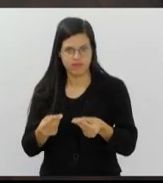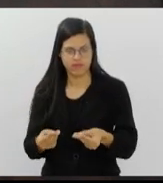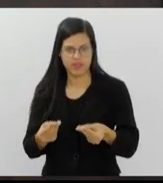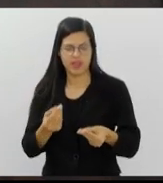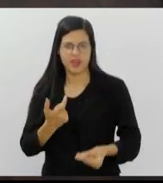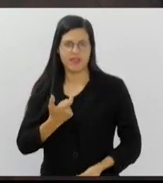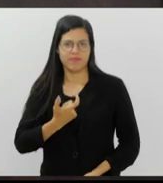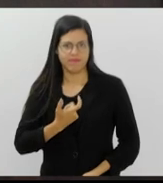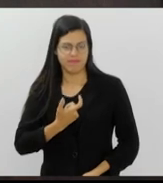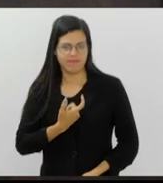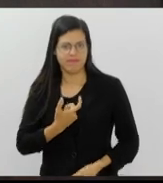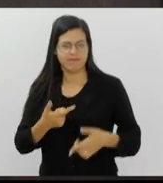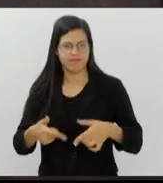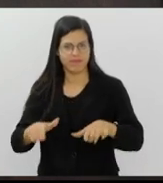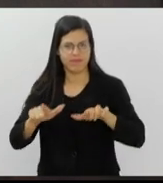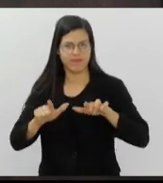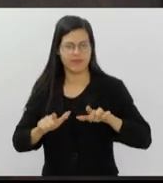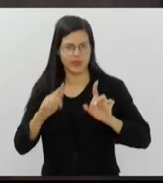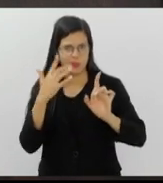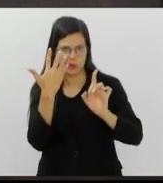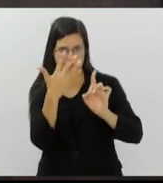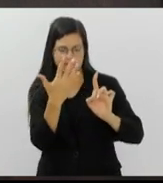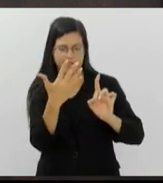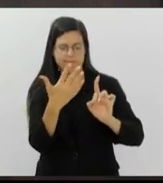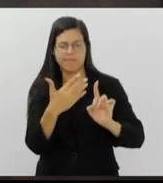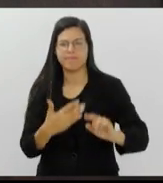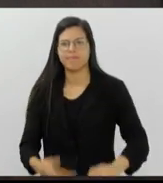de louvor e aplausos.